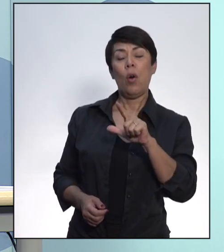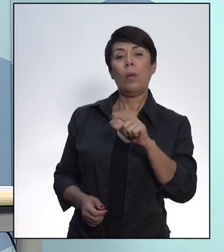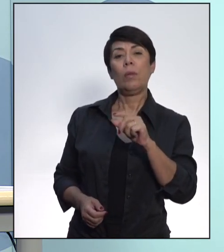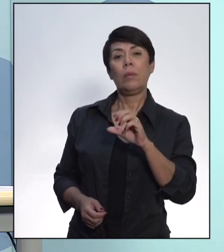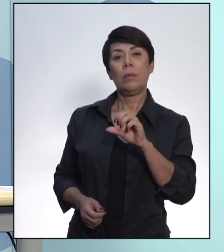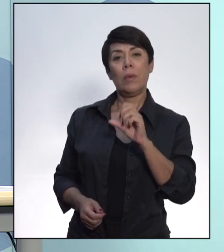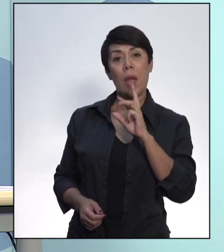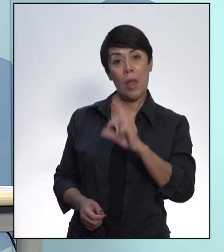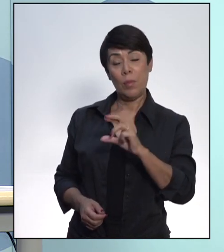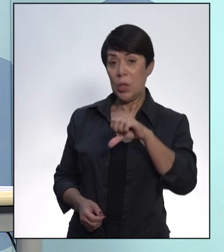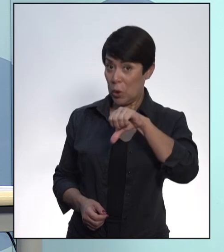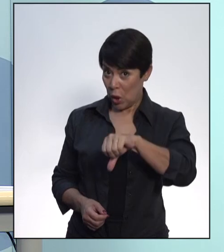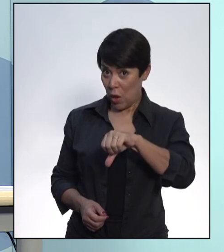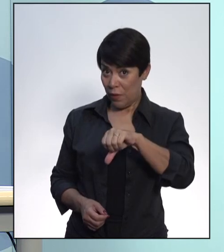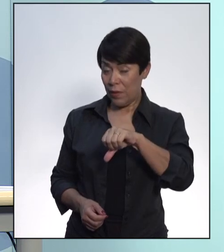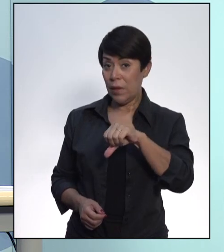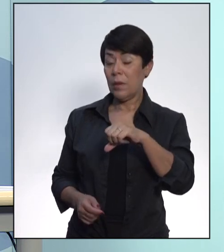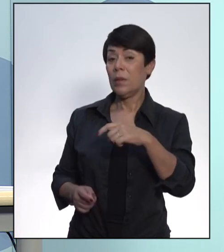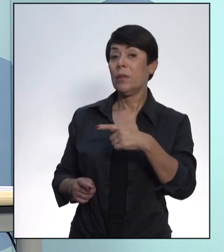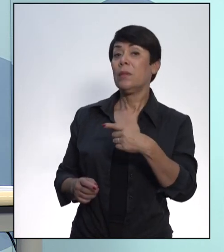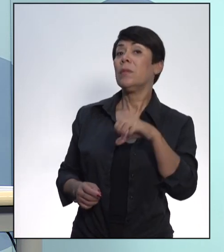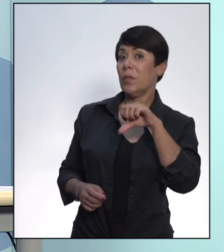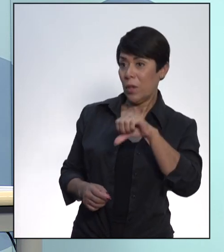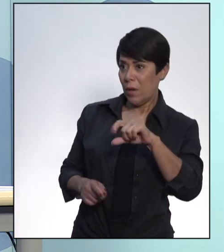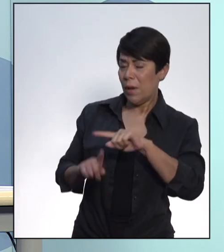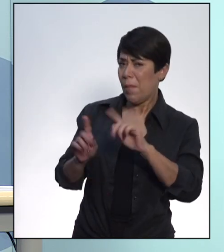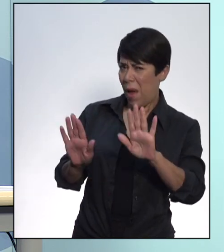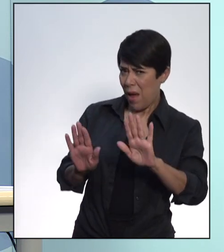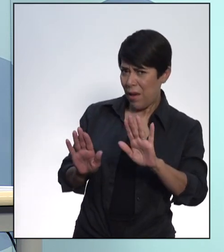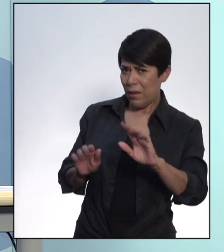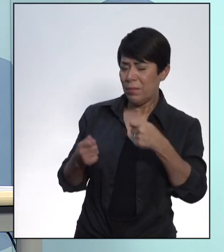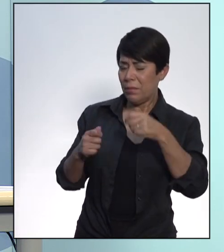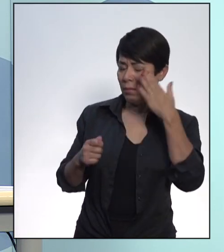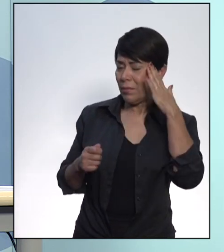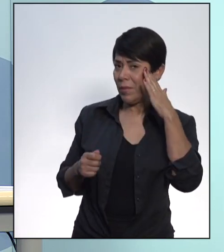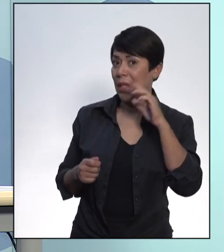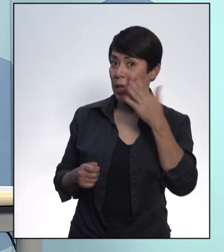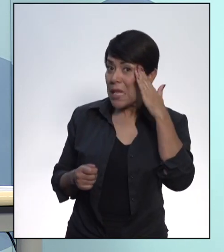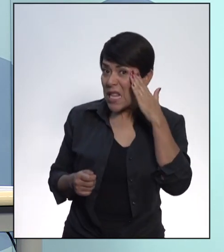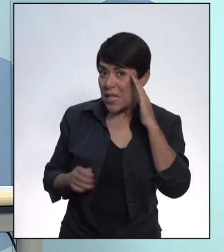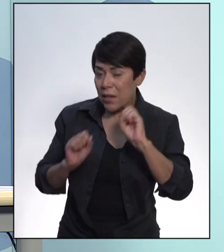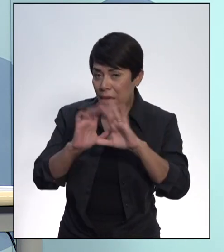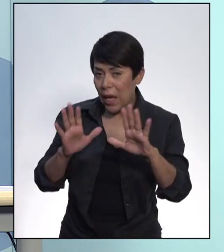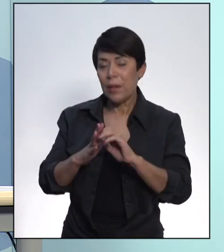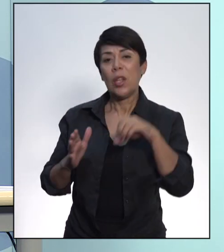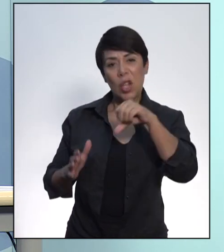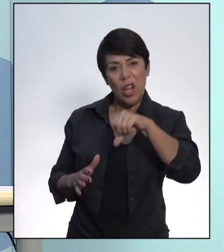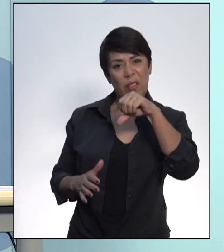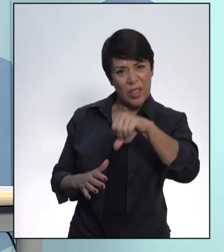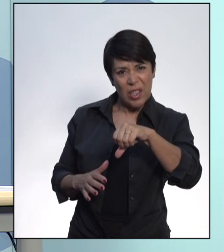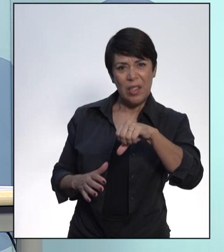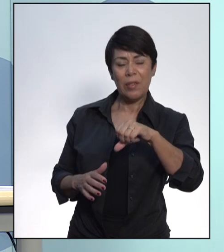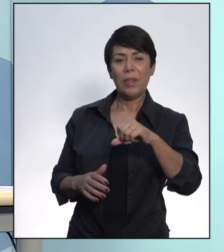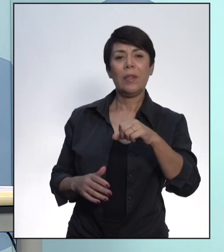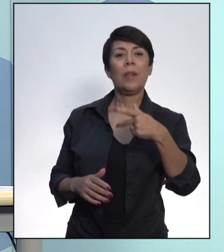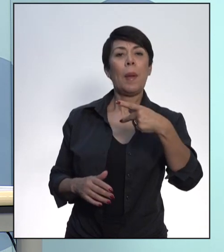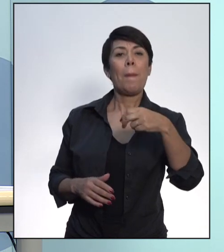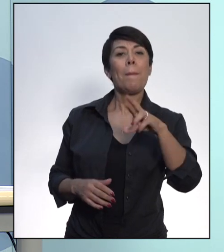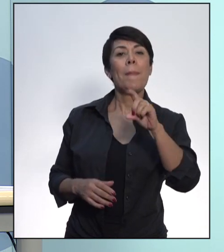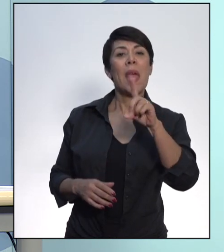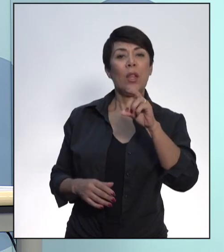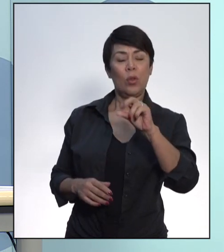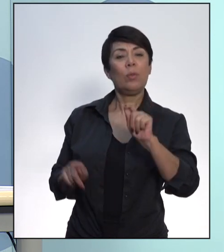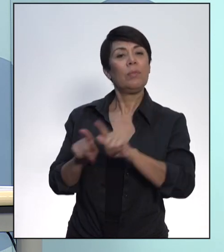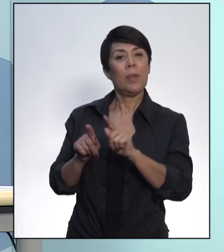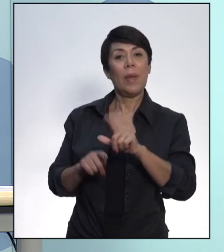estão comentando, se é, o que é 9, se é o A, se é o B. Né? O Juan, Matheus, 9 também. Pedro Henrique colocou 9